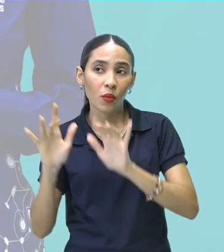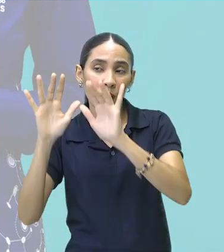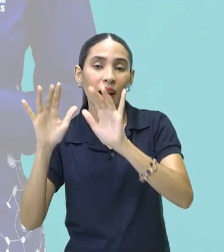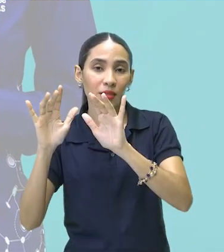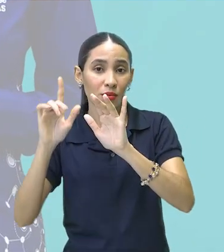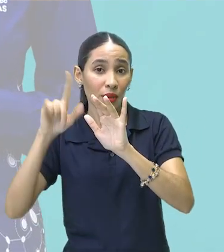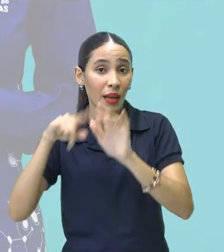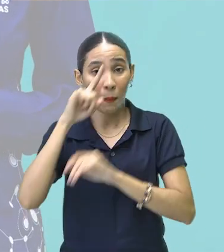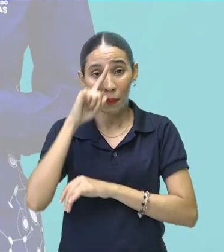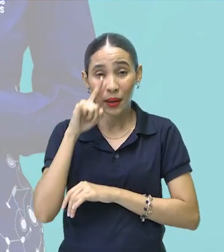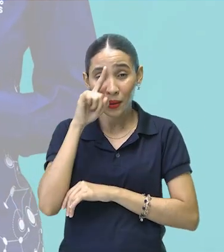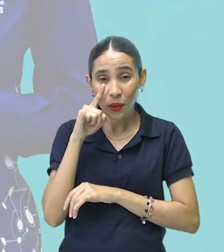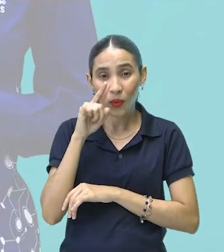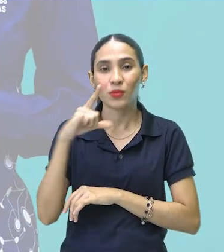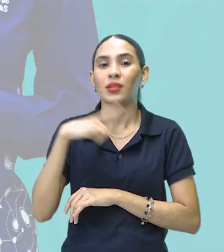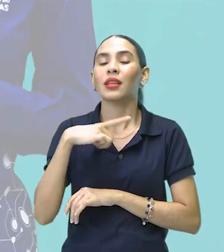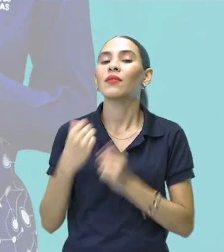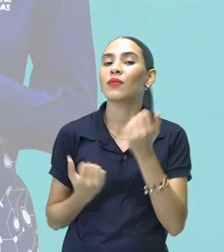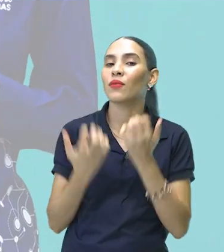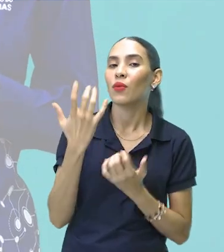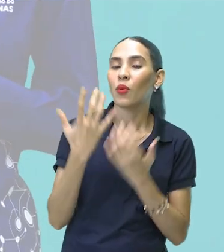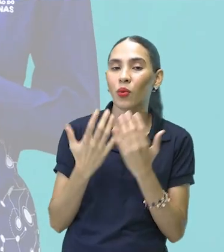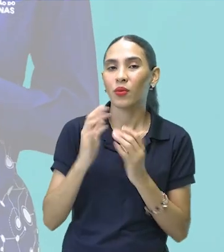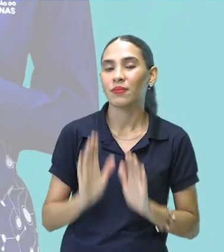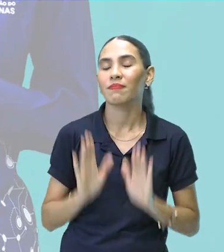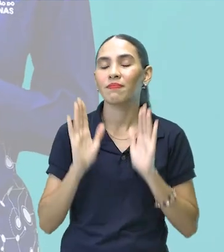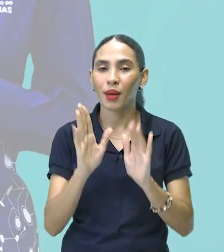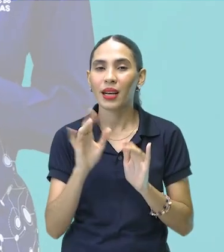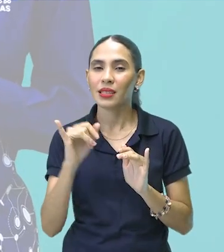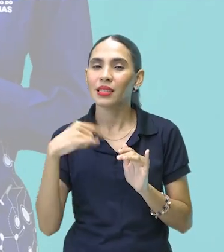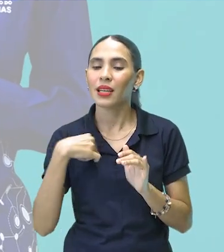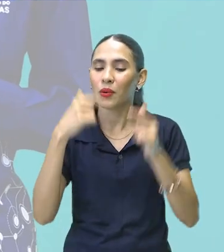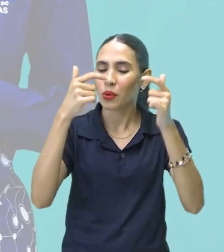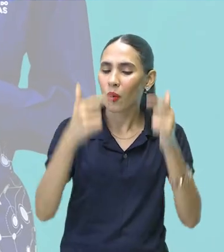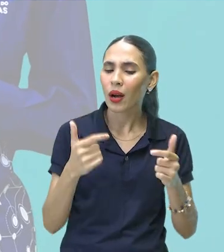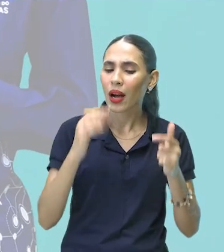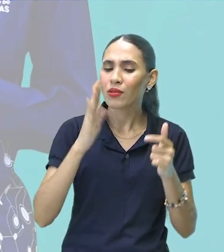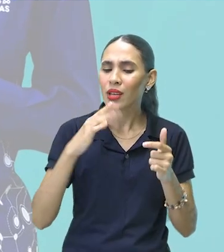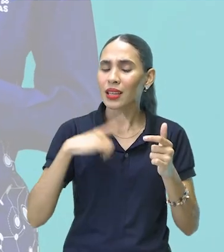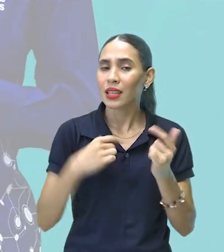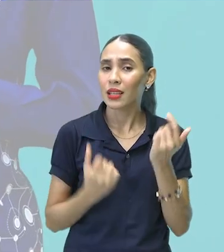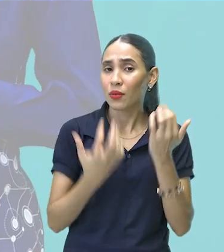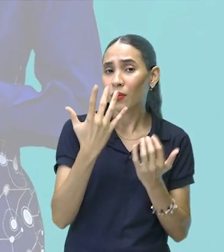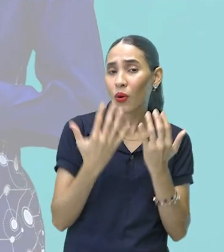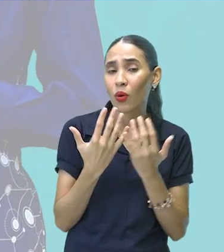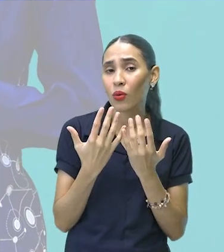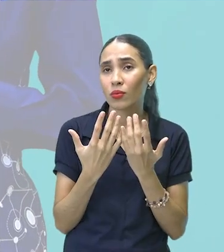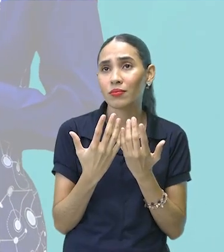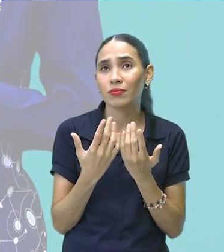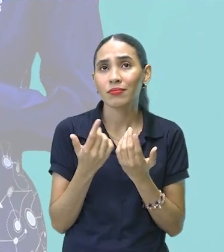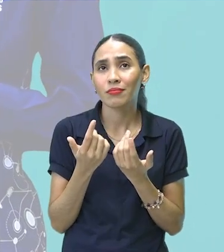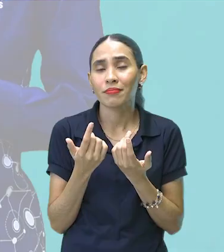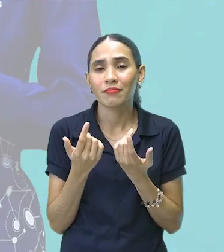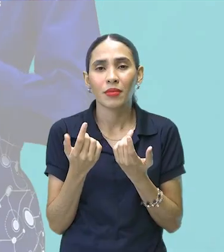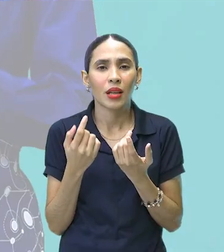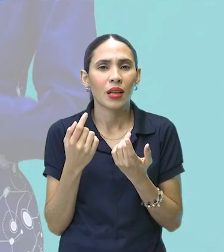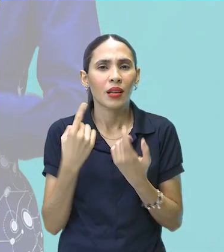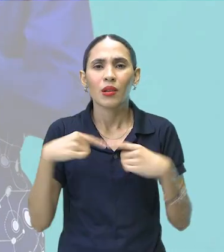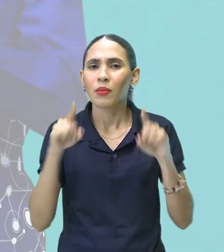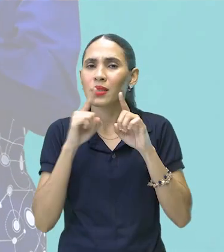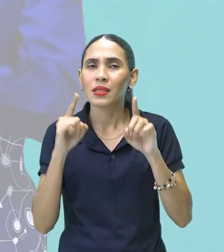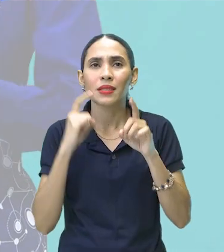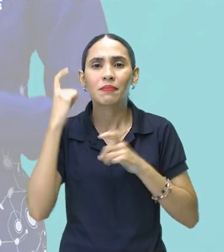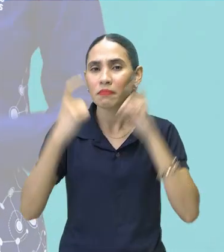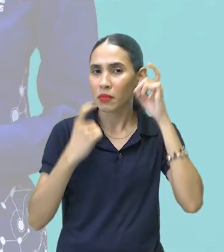ali é perigoso, ali tem fogo. Mas se eu estou num lugar em que já tem fogo, não há razão para eu dar